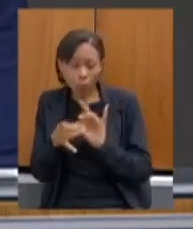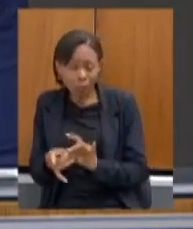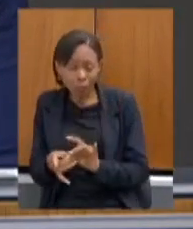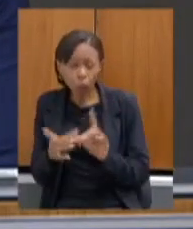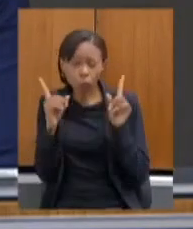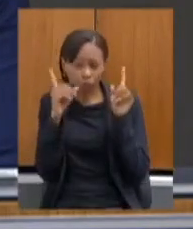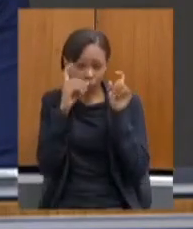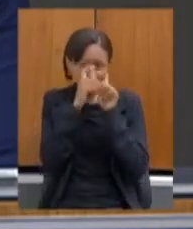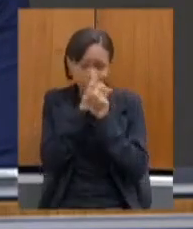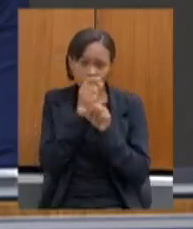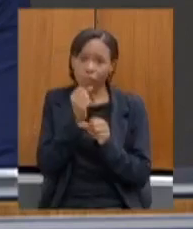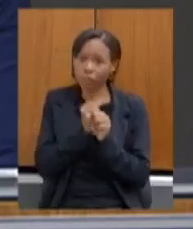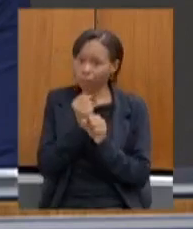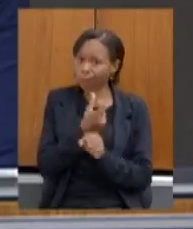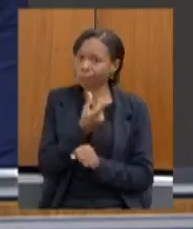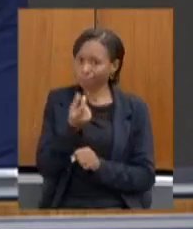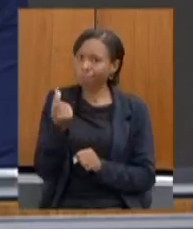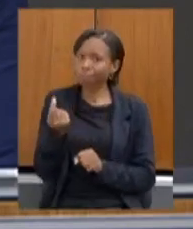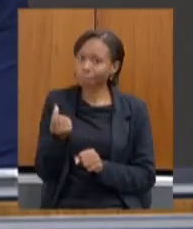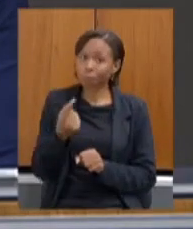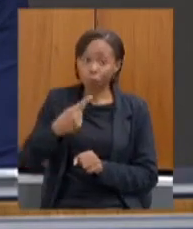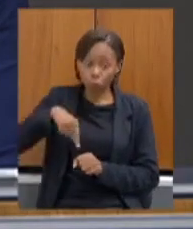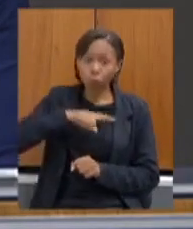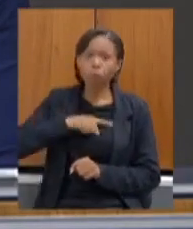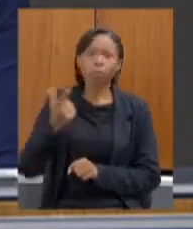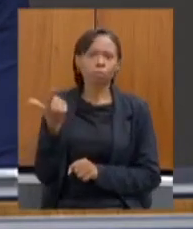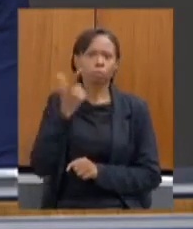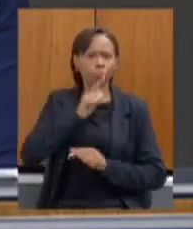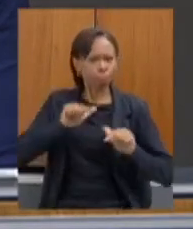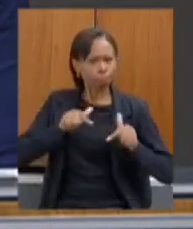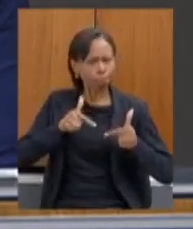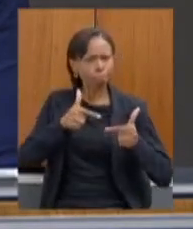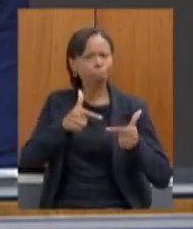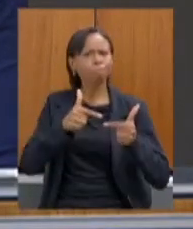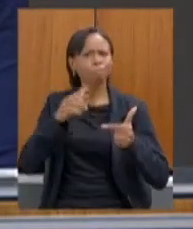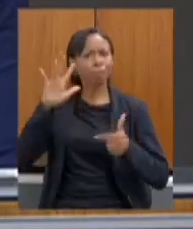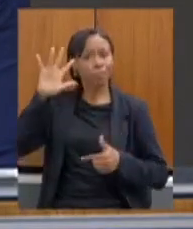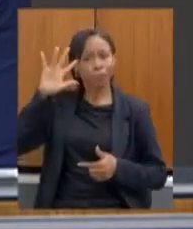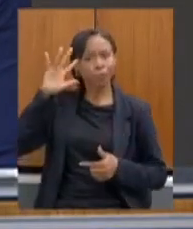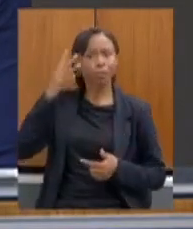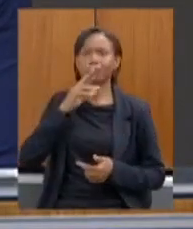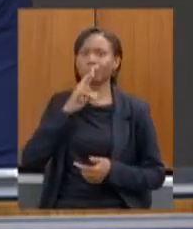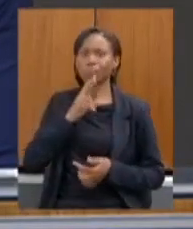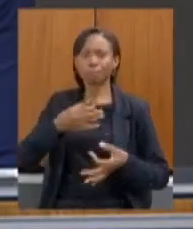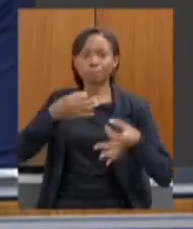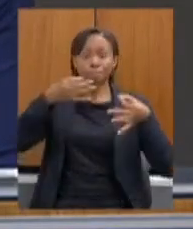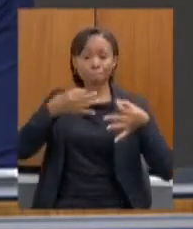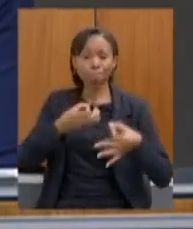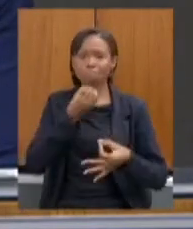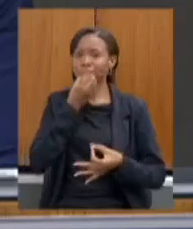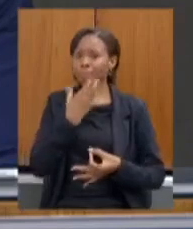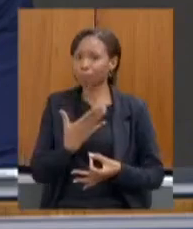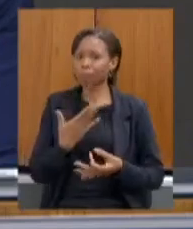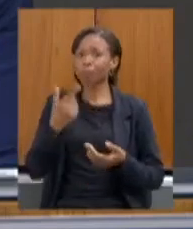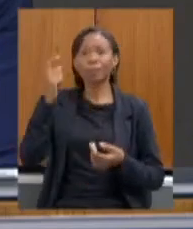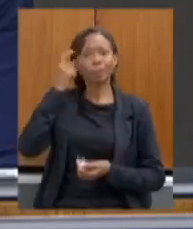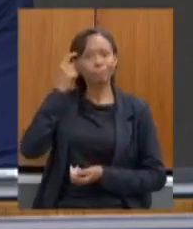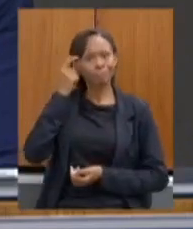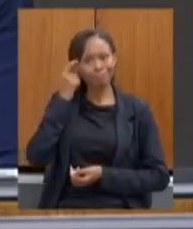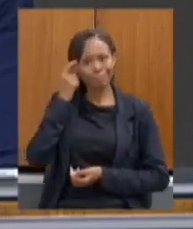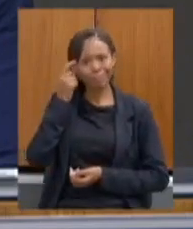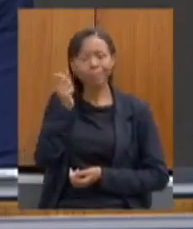foi esse ano de 2020, nós ainda assim conseguimos colher bons resultados, imagine em condições